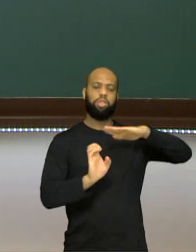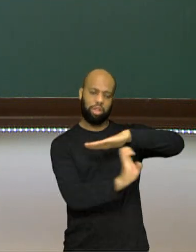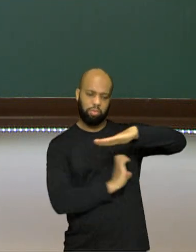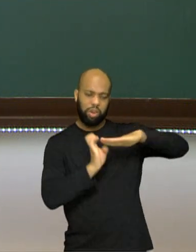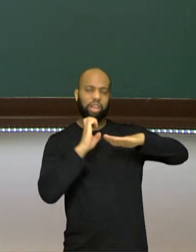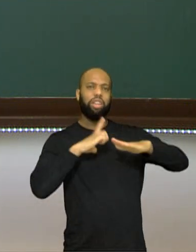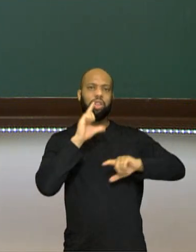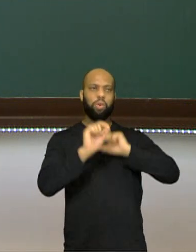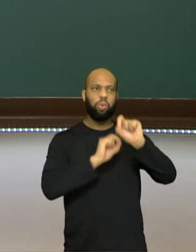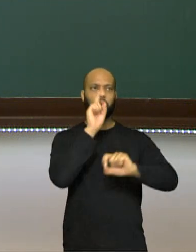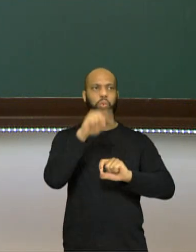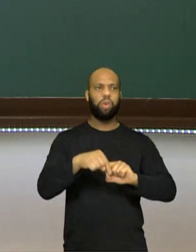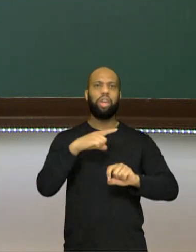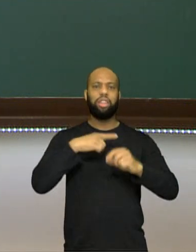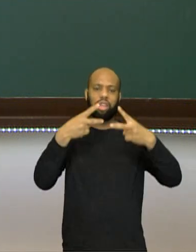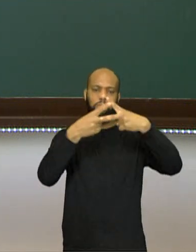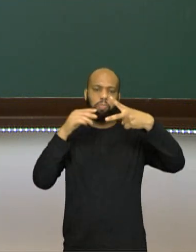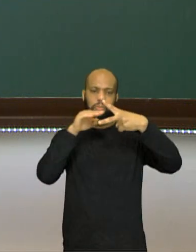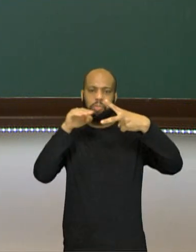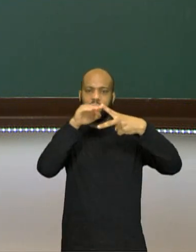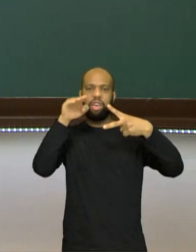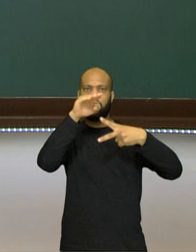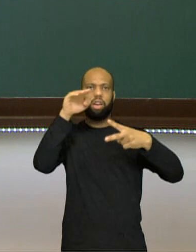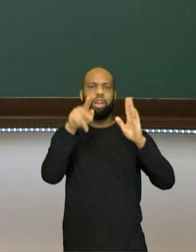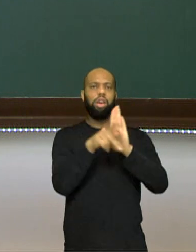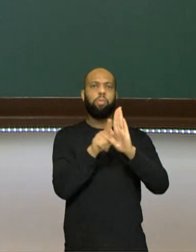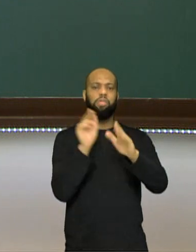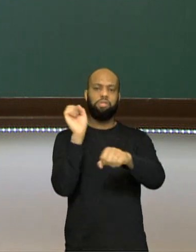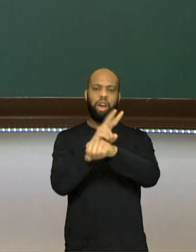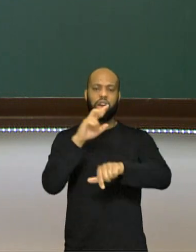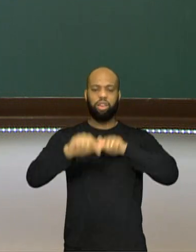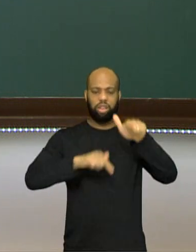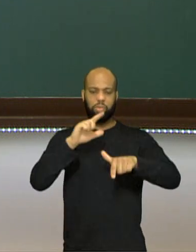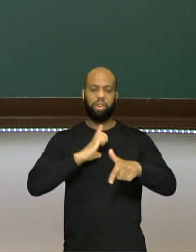Existe toda uma pirâmide de cargos dentro da